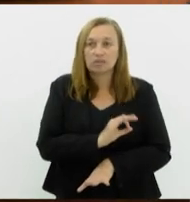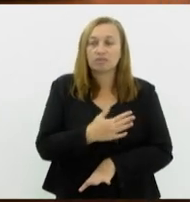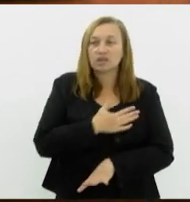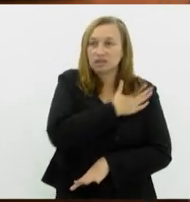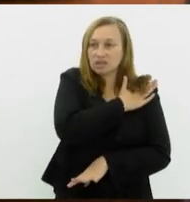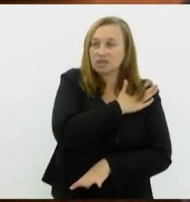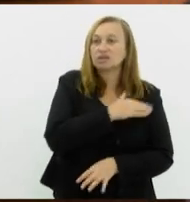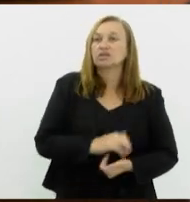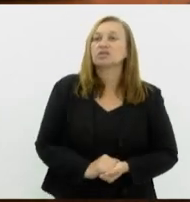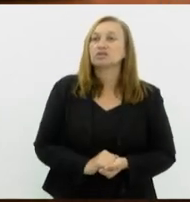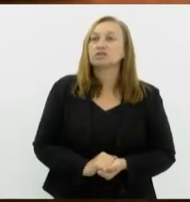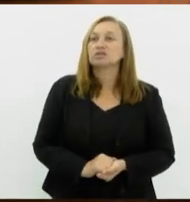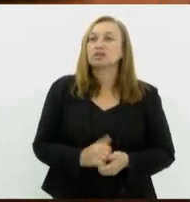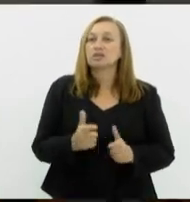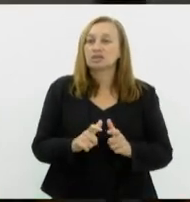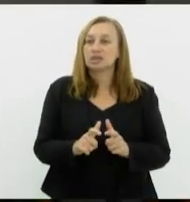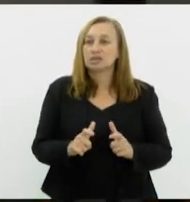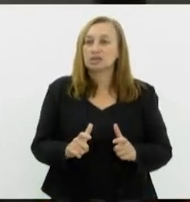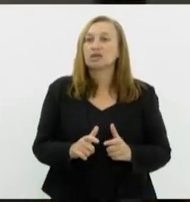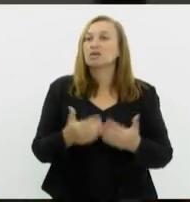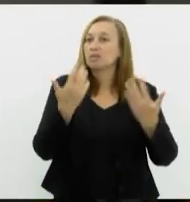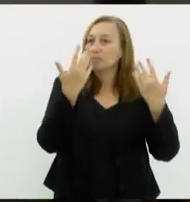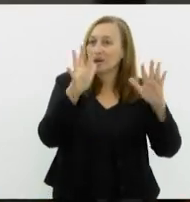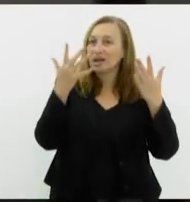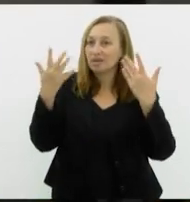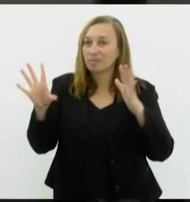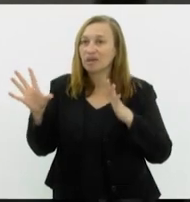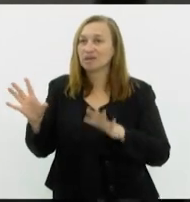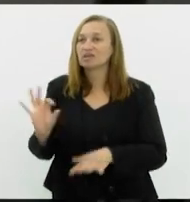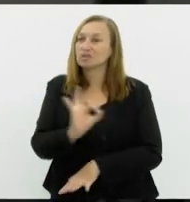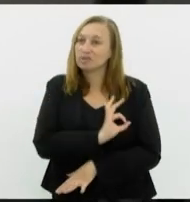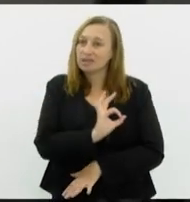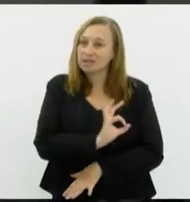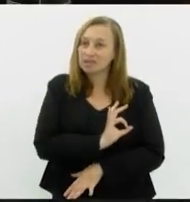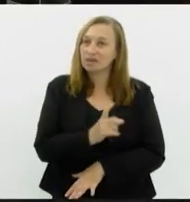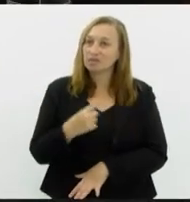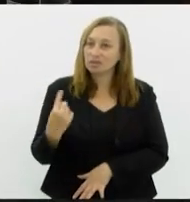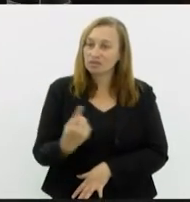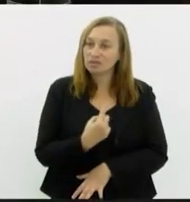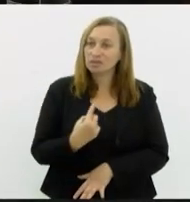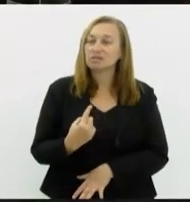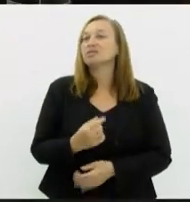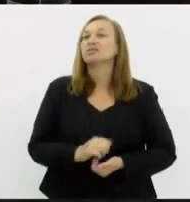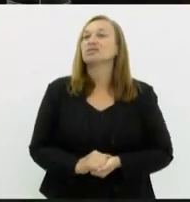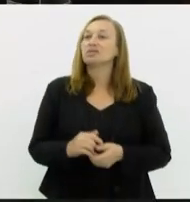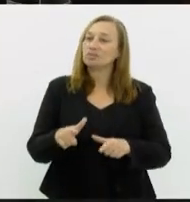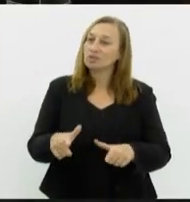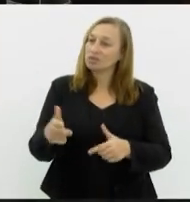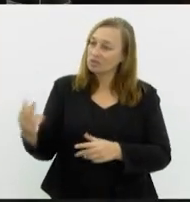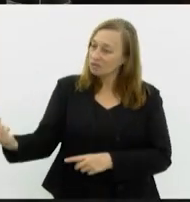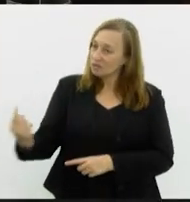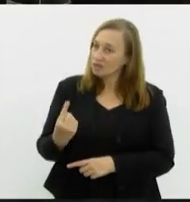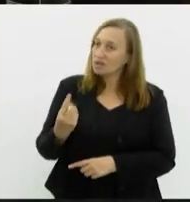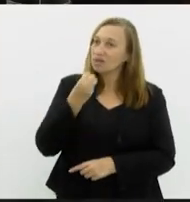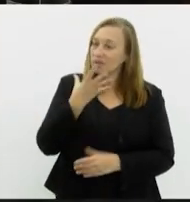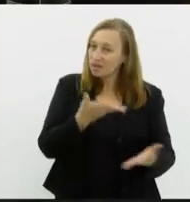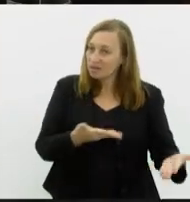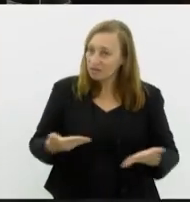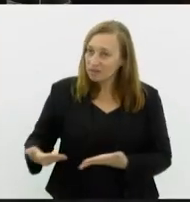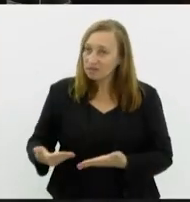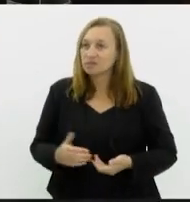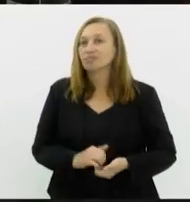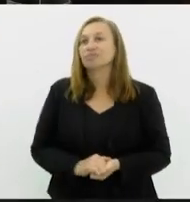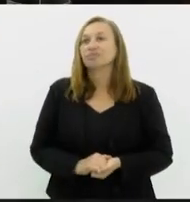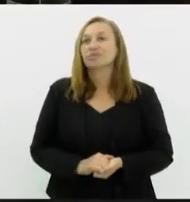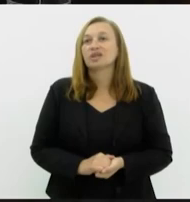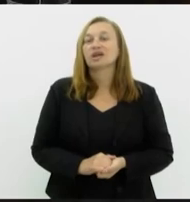em consideração esse grande feito. Obrigado, presidente. Parabéns aos nossos policiais. Pode se posicionar aqui. Sejam sempre muito bem-vindos